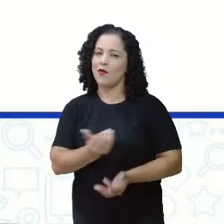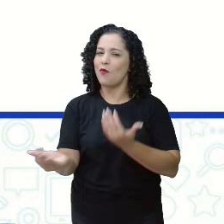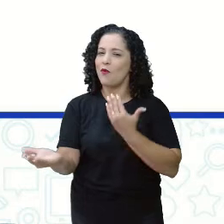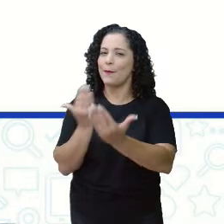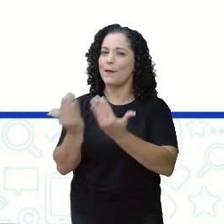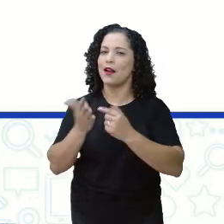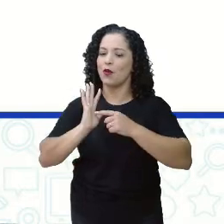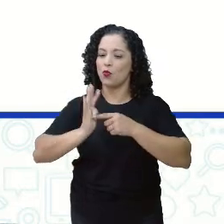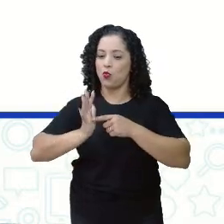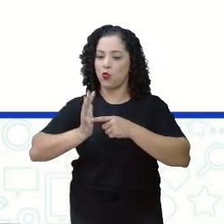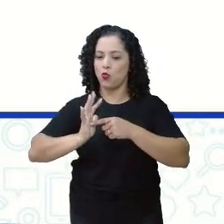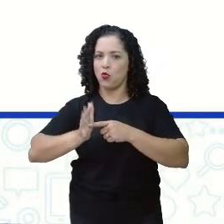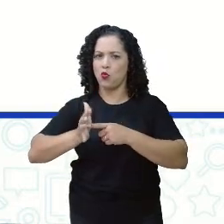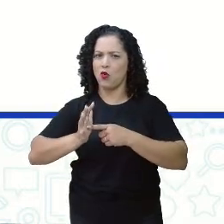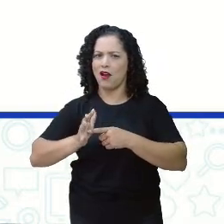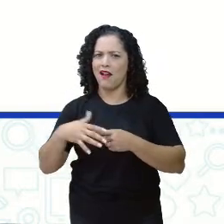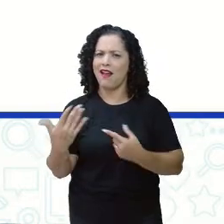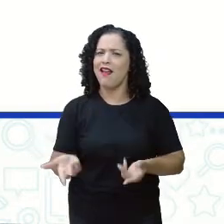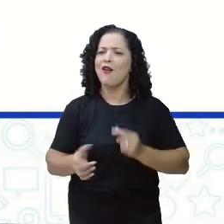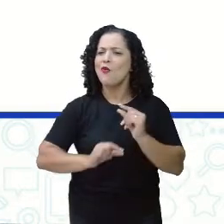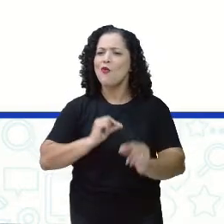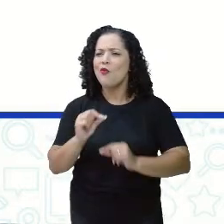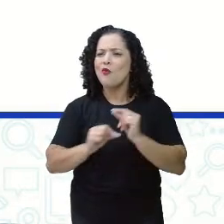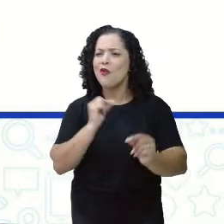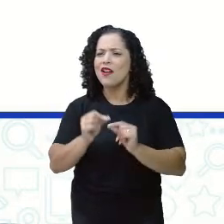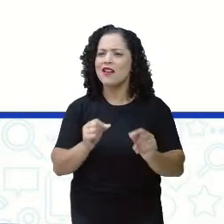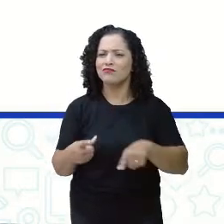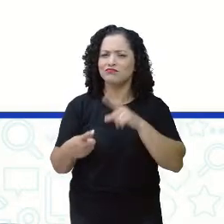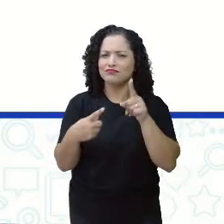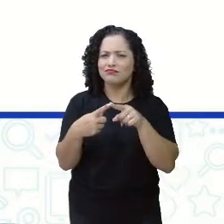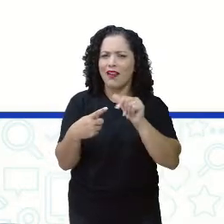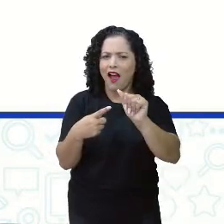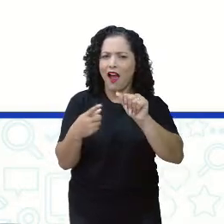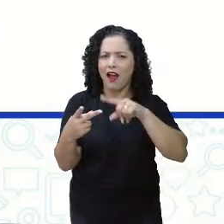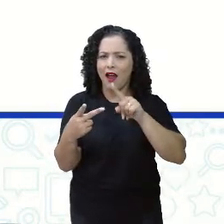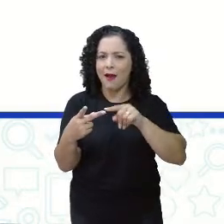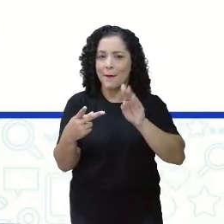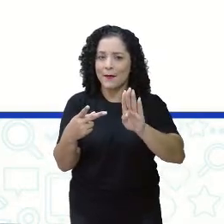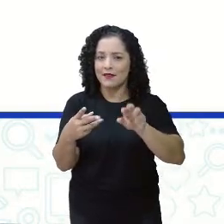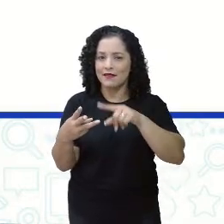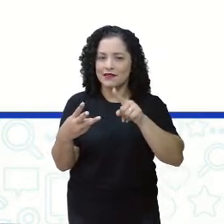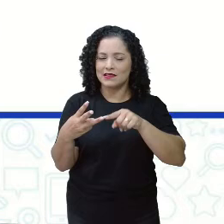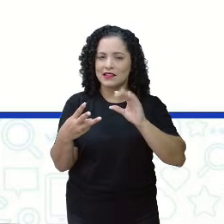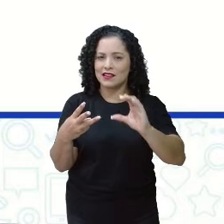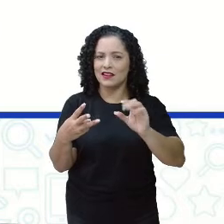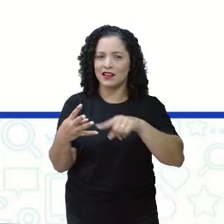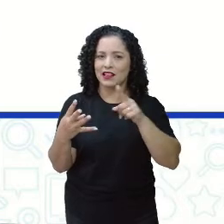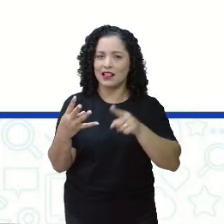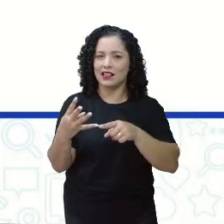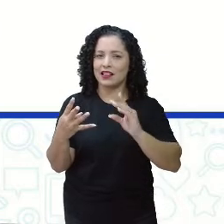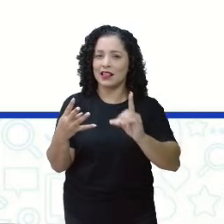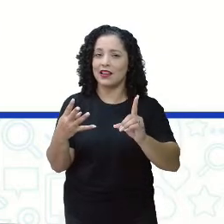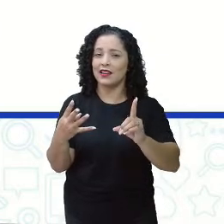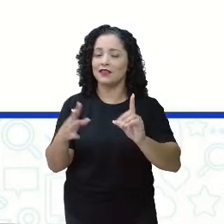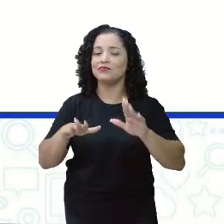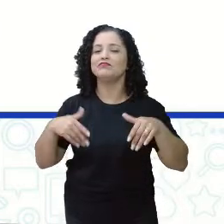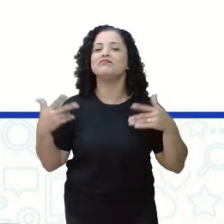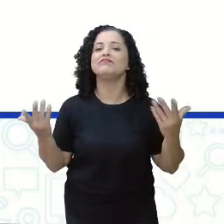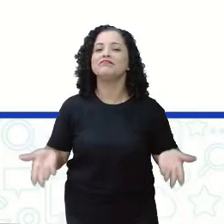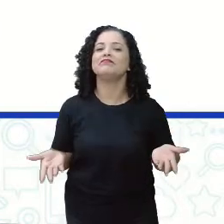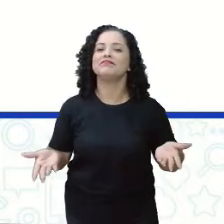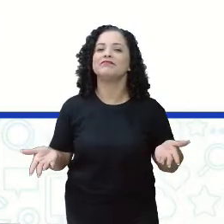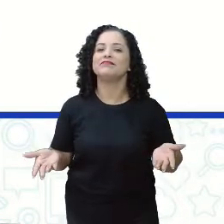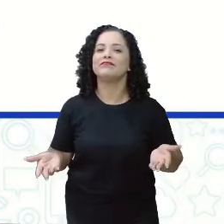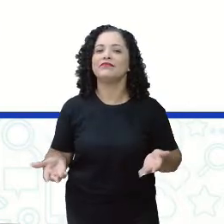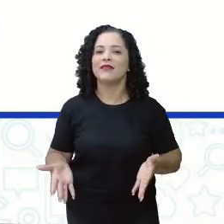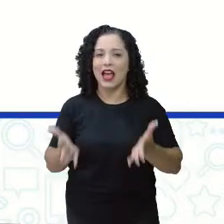algumas opções. Há uma bomba junina, há uma bomba d'água, há uma bomba centrífuga ou uma bomba pneumática. Vocês